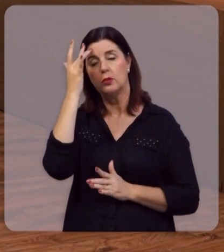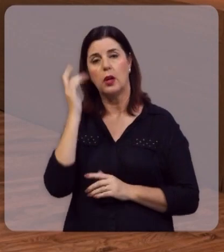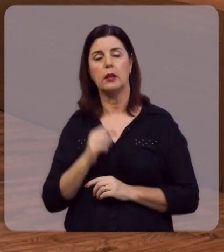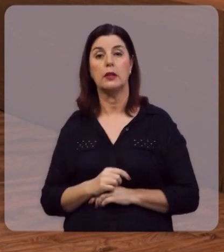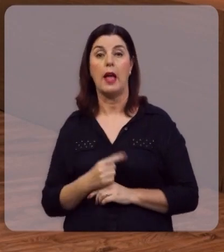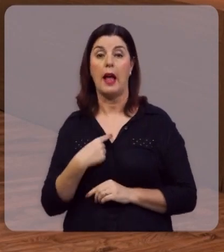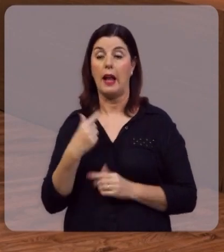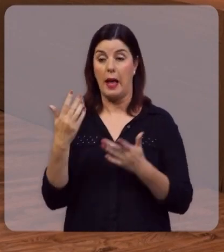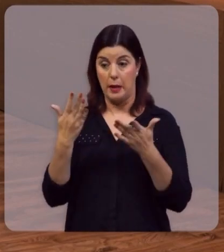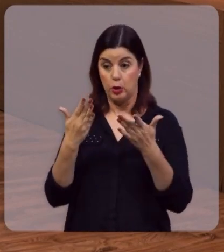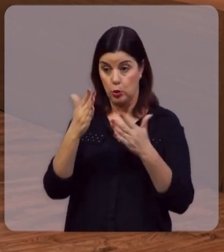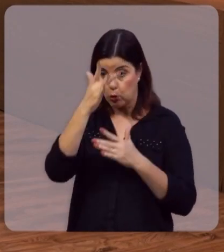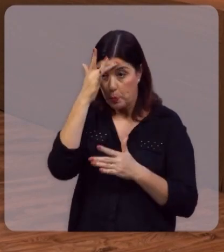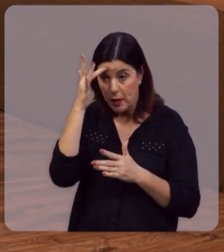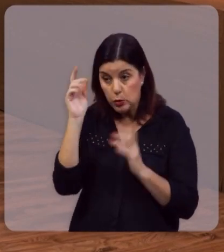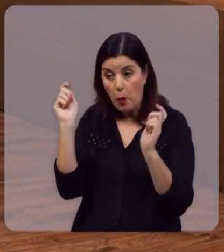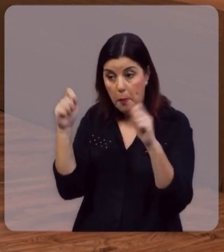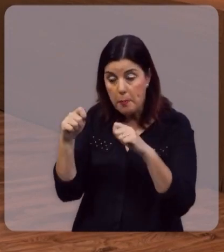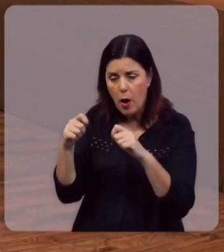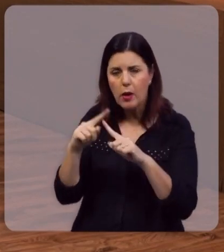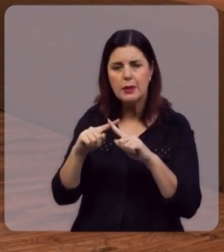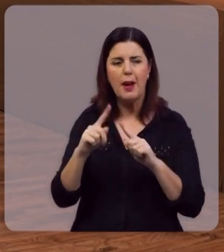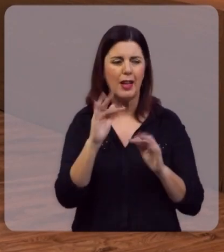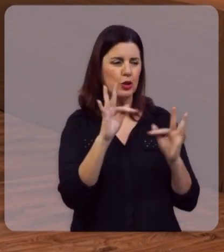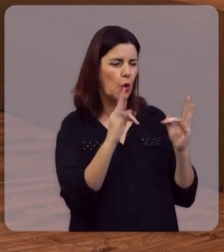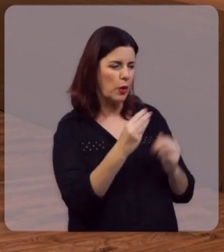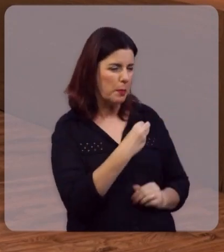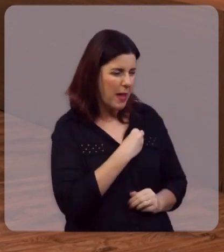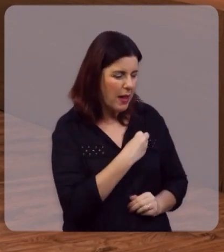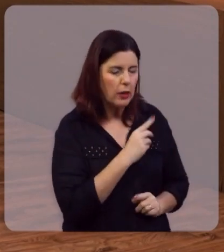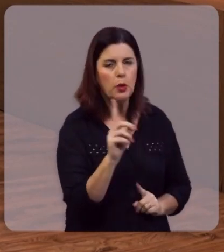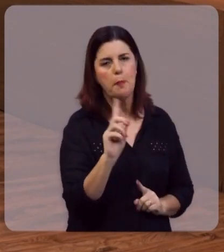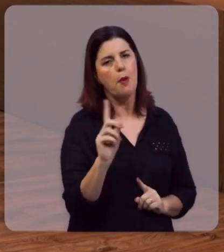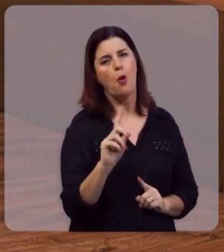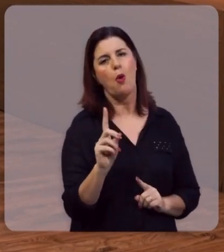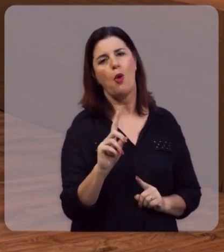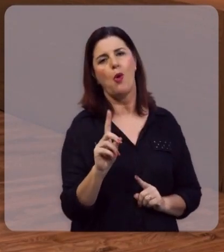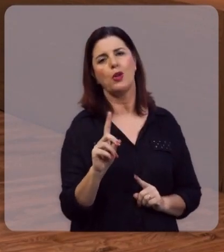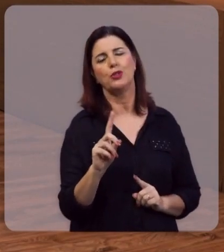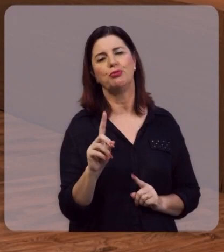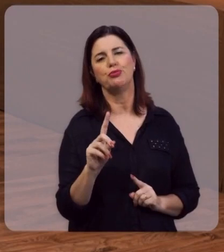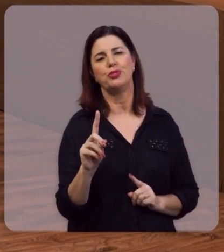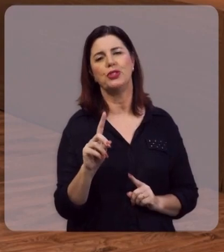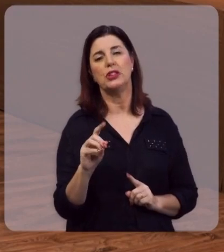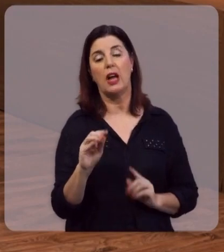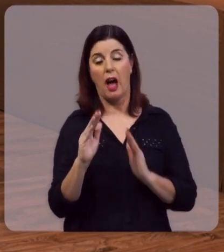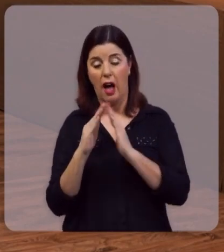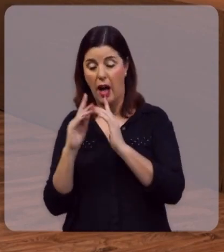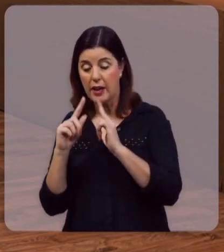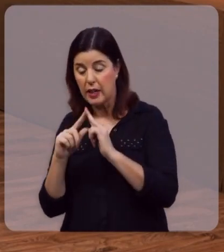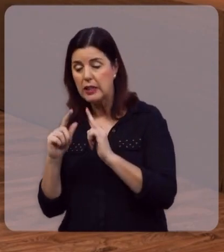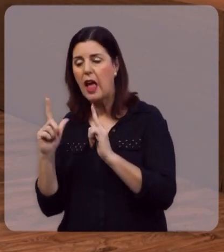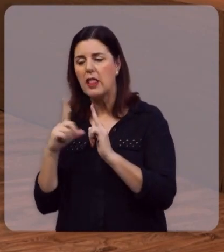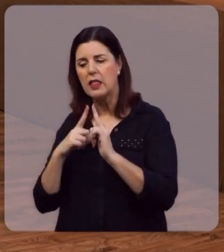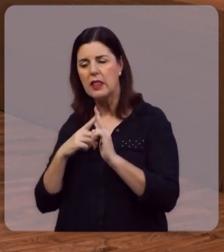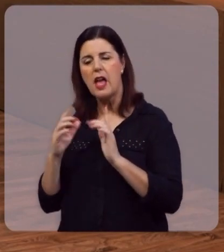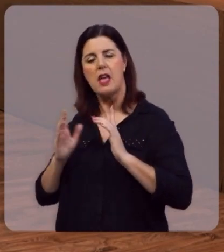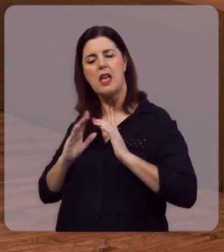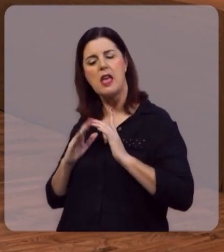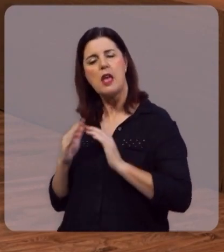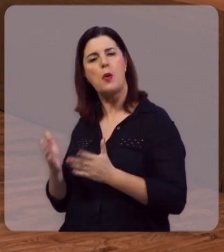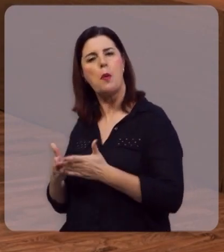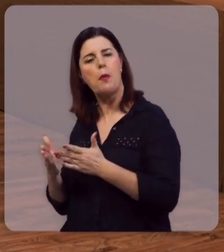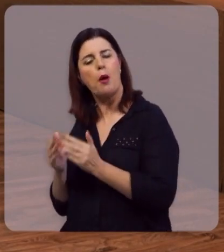aberta para tudo. Ela é aberta para o ser humano, mas não é aberta para o pecado. Na igreja de Deus você tem o mais rico e o mais pobre